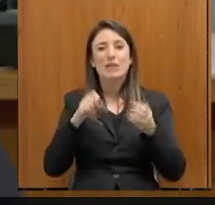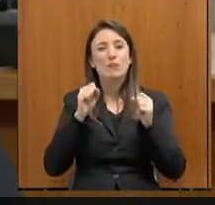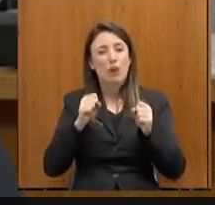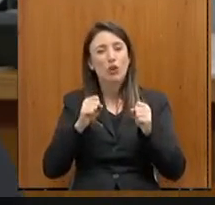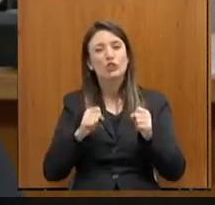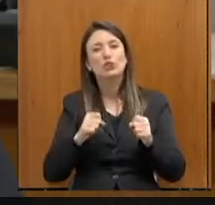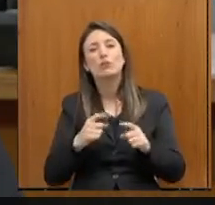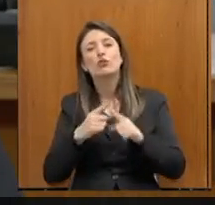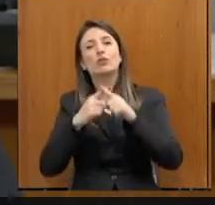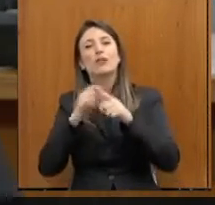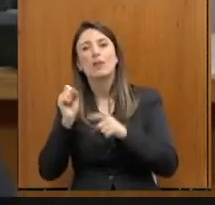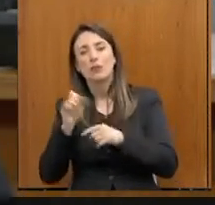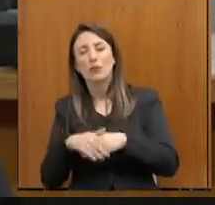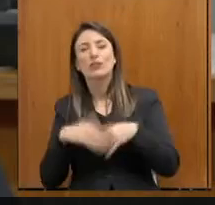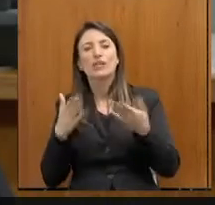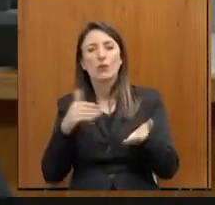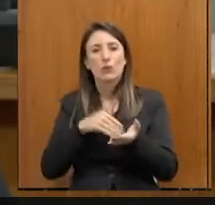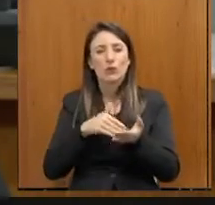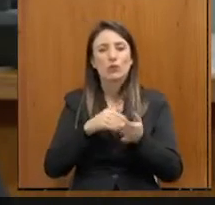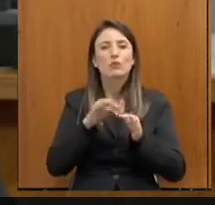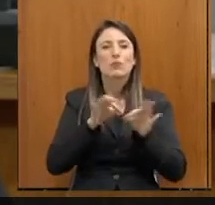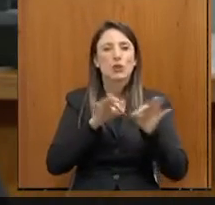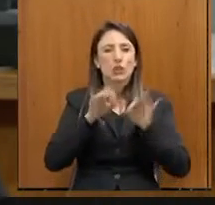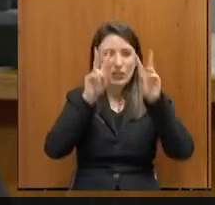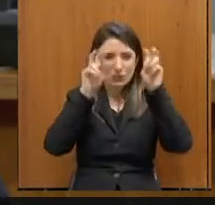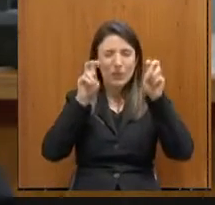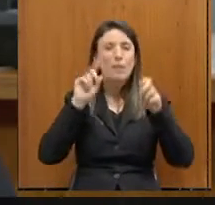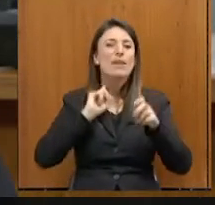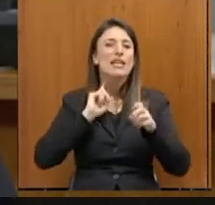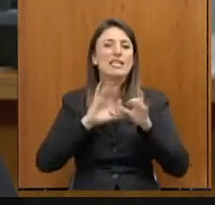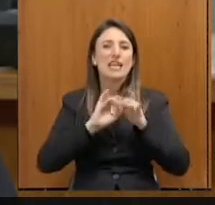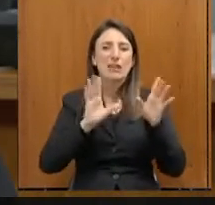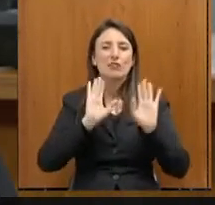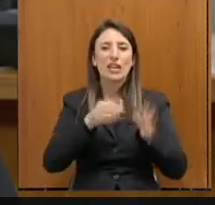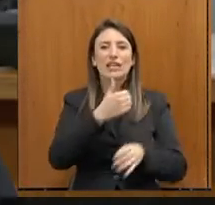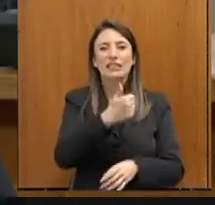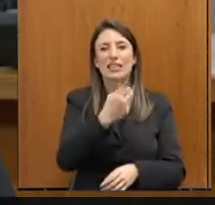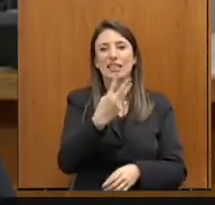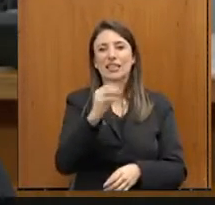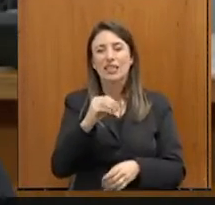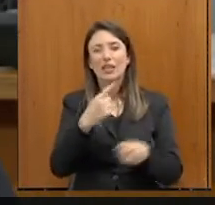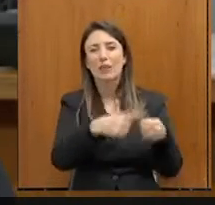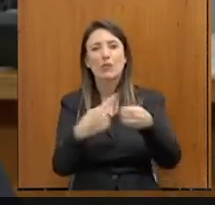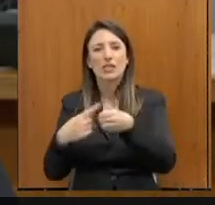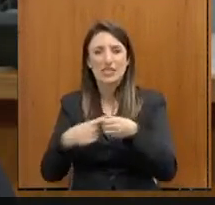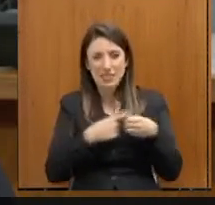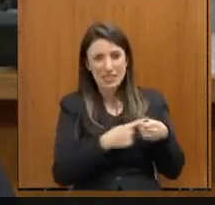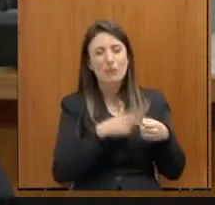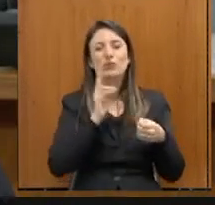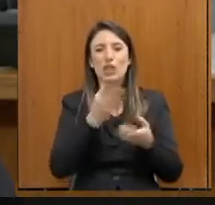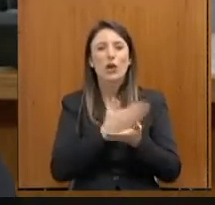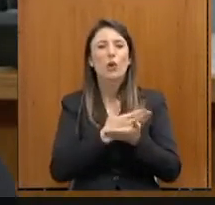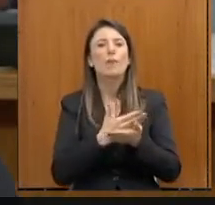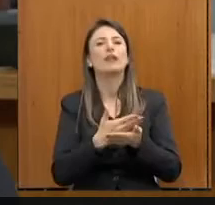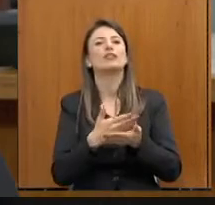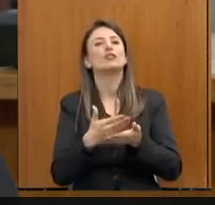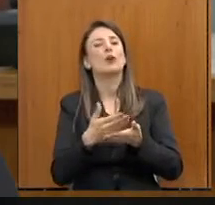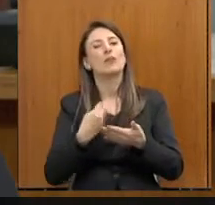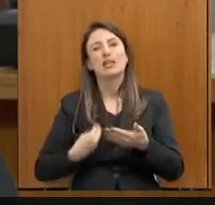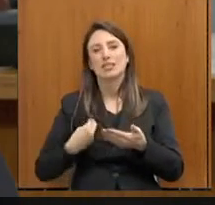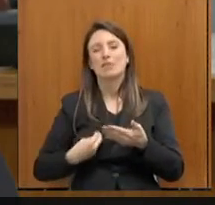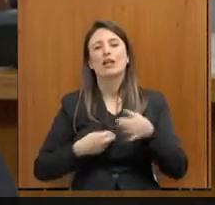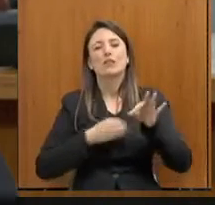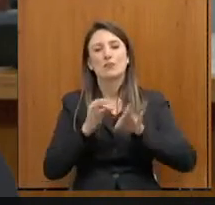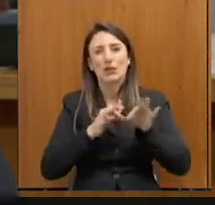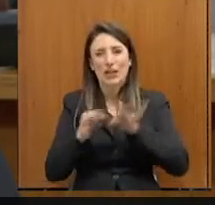por último Oi livre 130 municípios já andando com o seu programa Municipal de guarda de